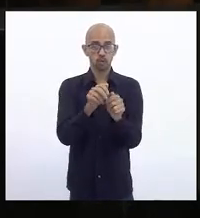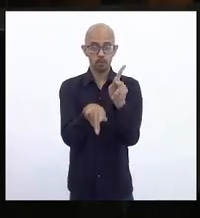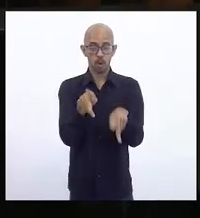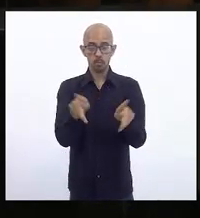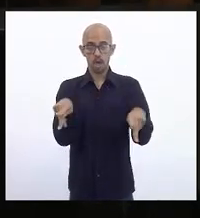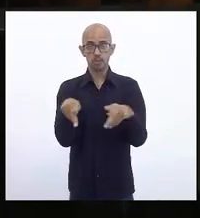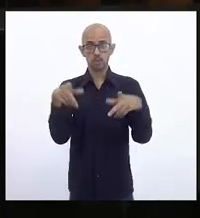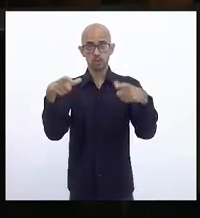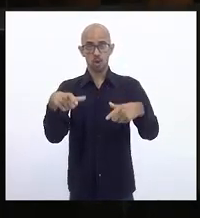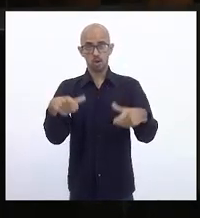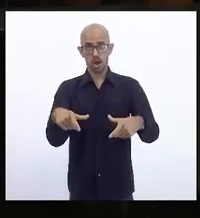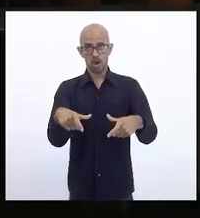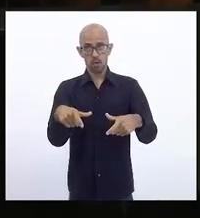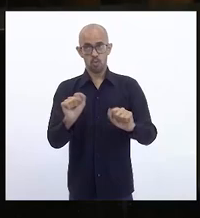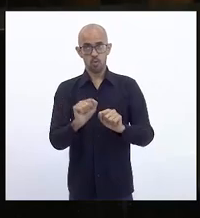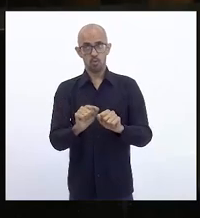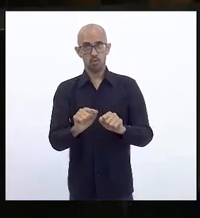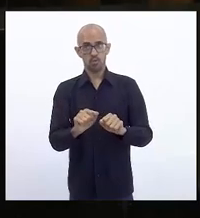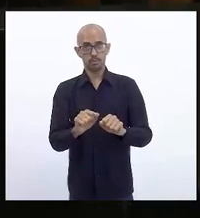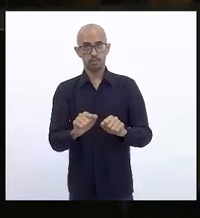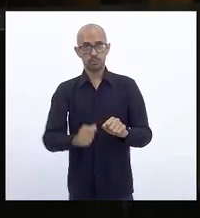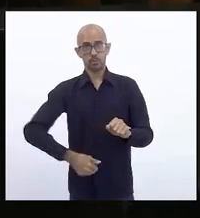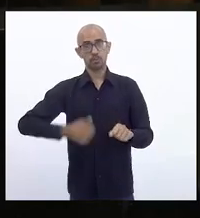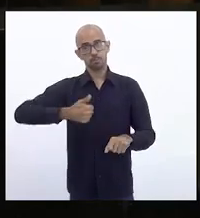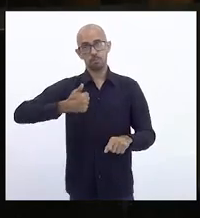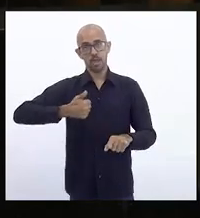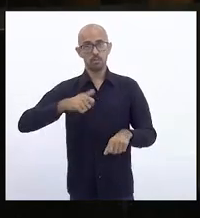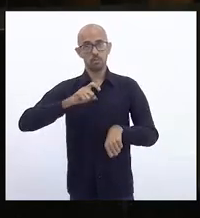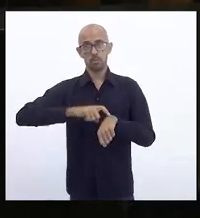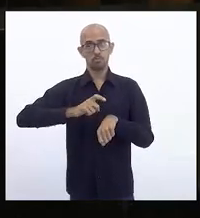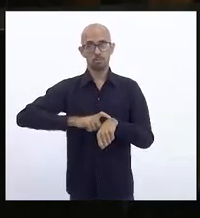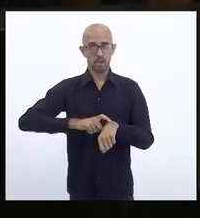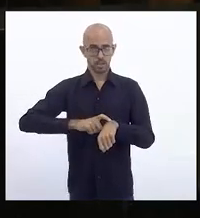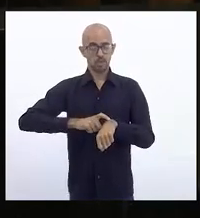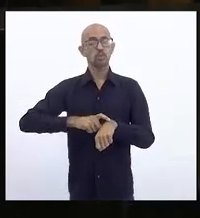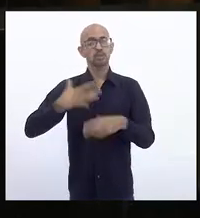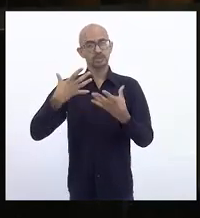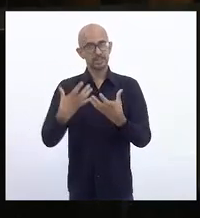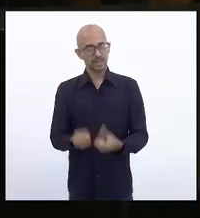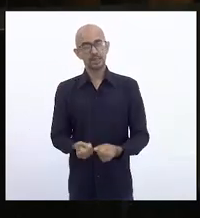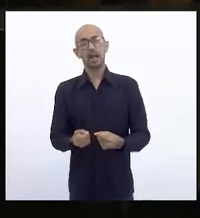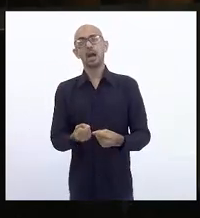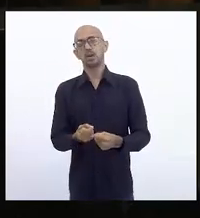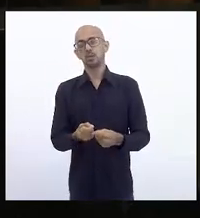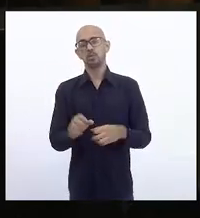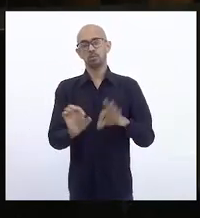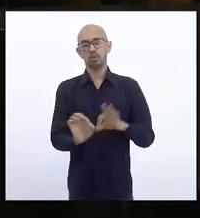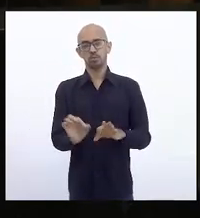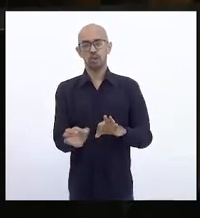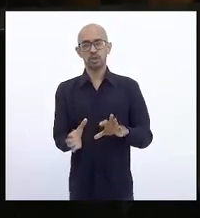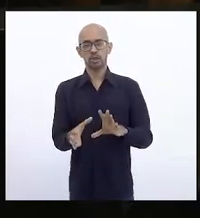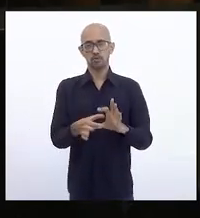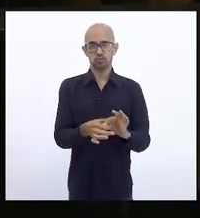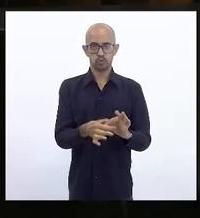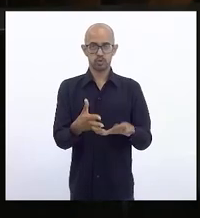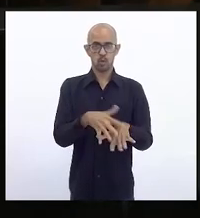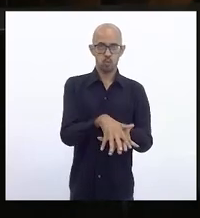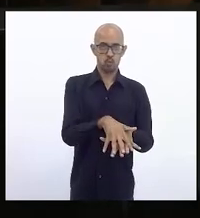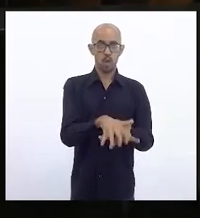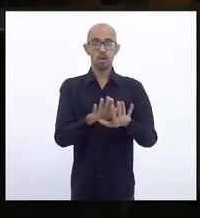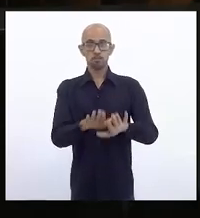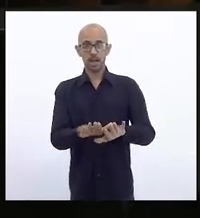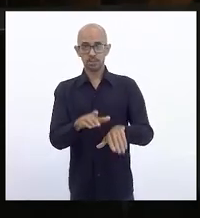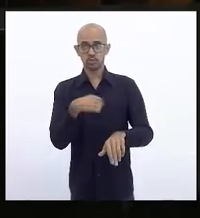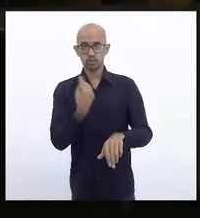da universidade, num primeiro momento, foi mais reativo e hoje encampa o projeto da fusão. No entanto, nós, como